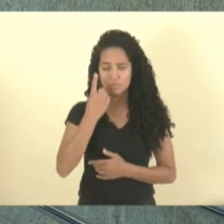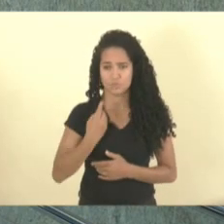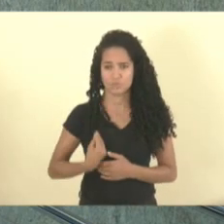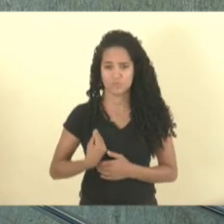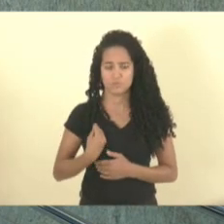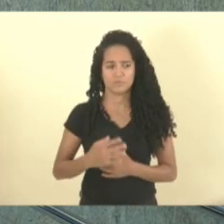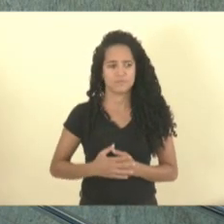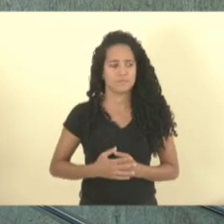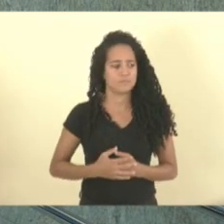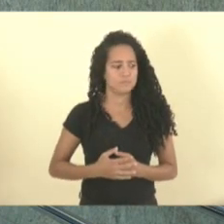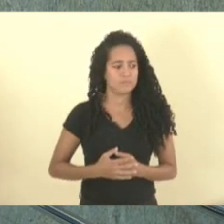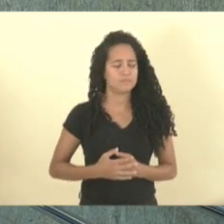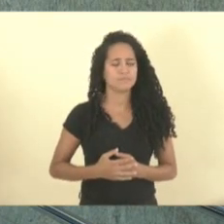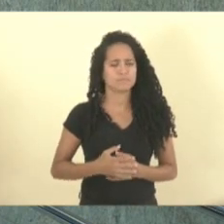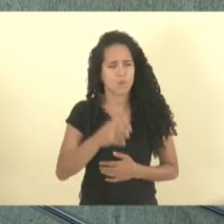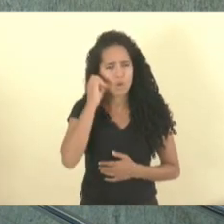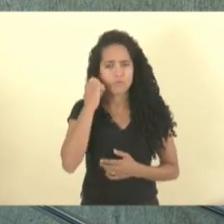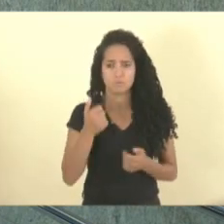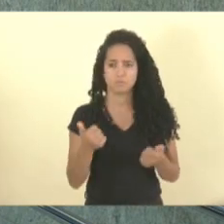Muito bem, presidente, ouvido muito bem.